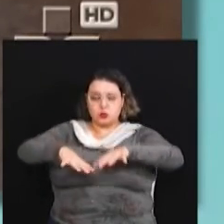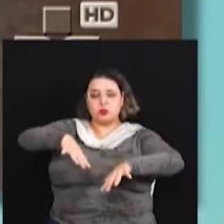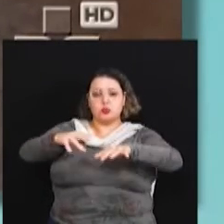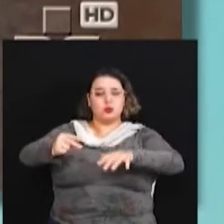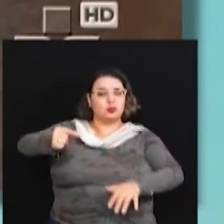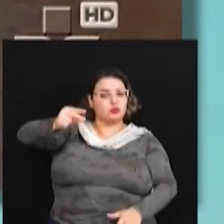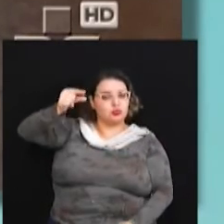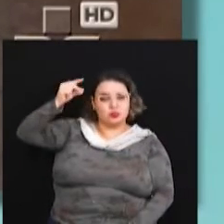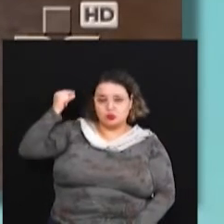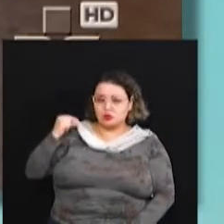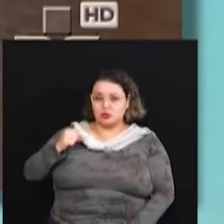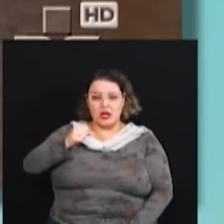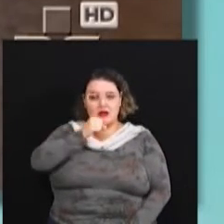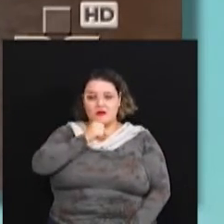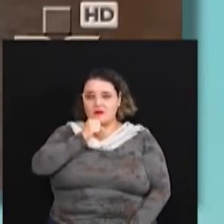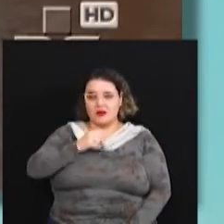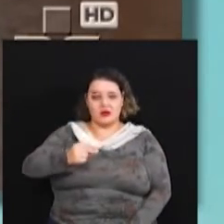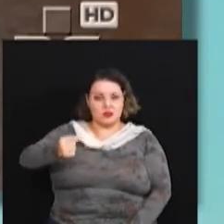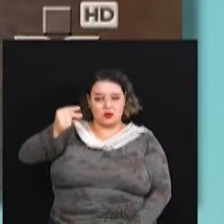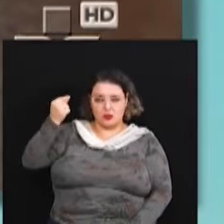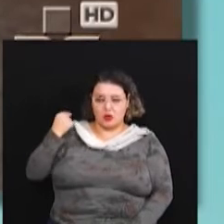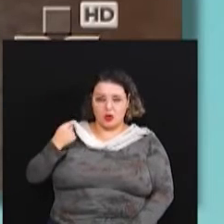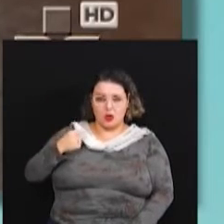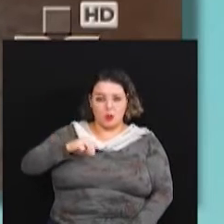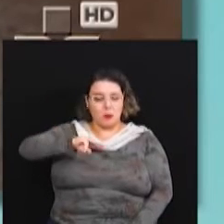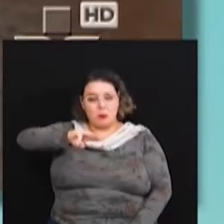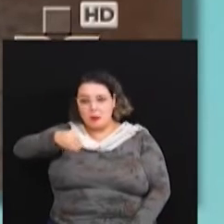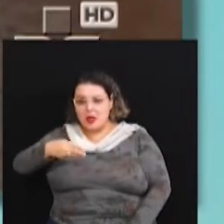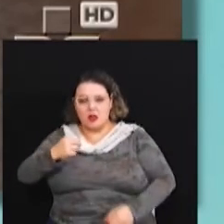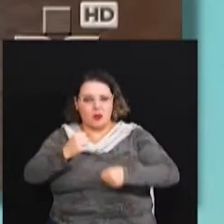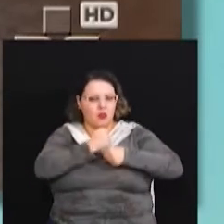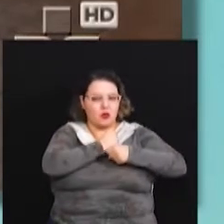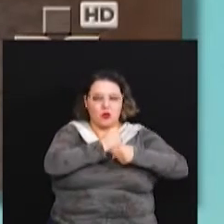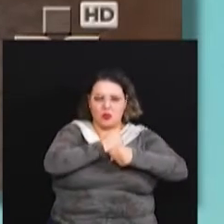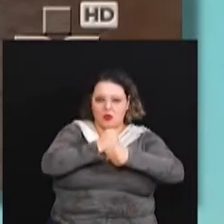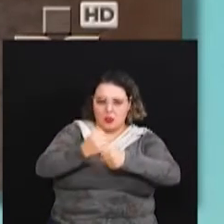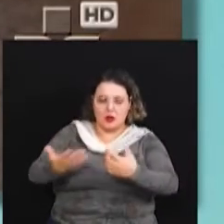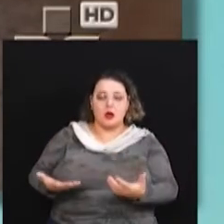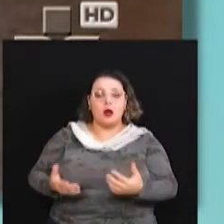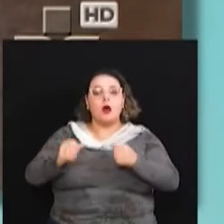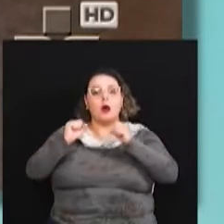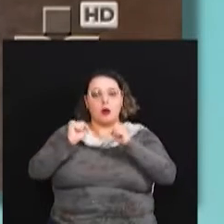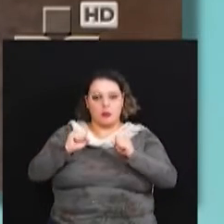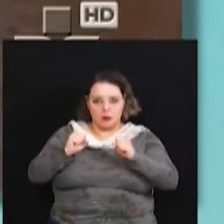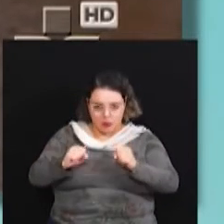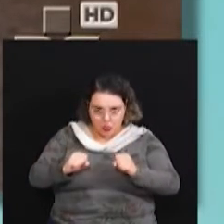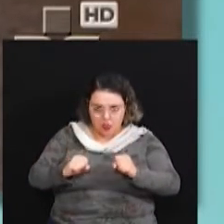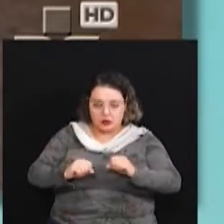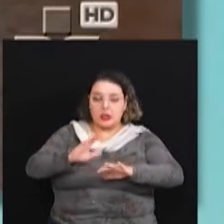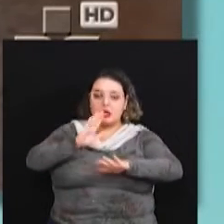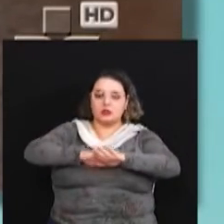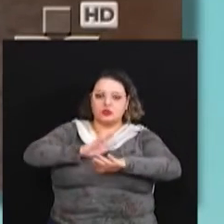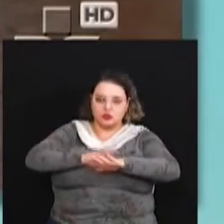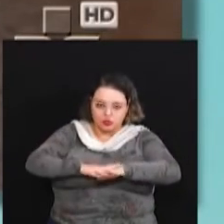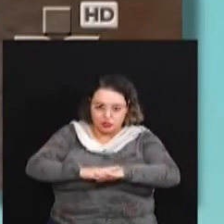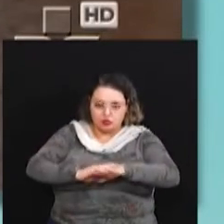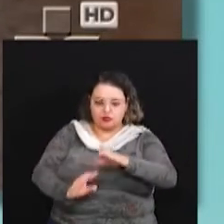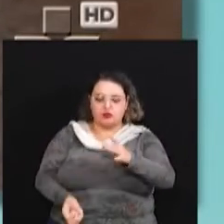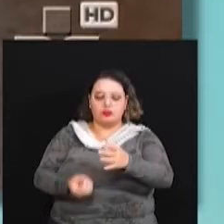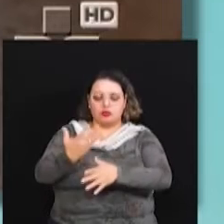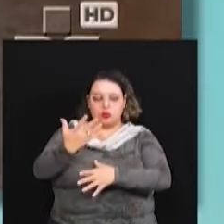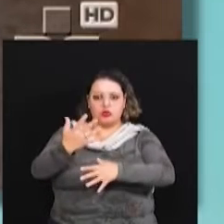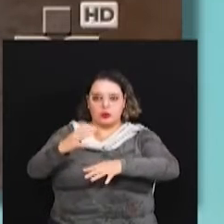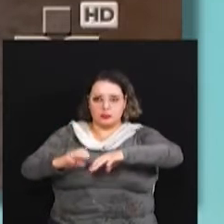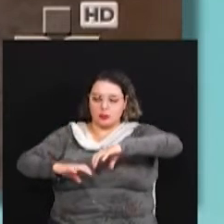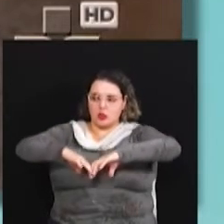muito antigas, né, da ordem de centenas de milhões de anos, mas elas eventualmente podem ser reativadas, ou seja,